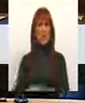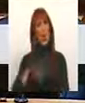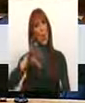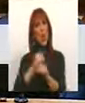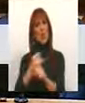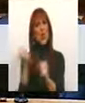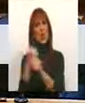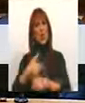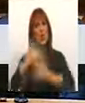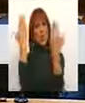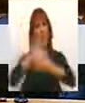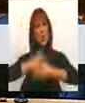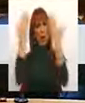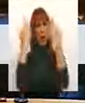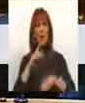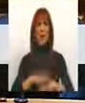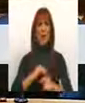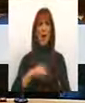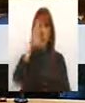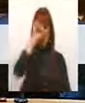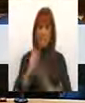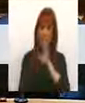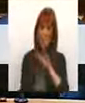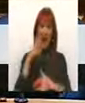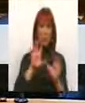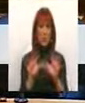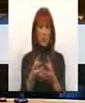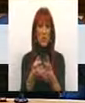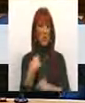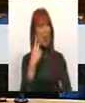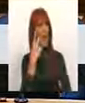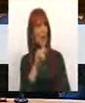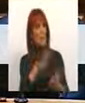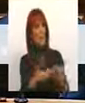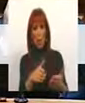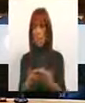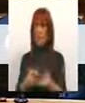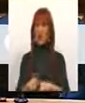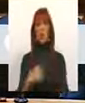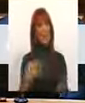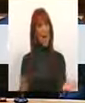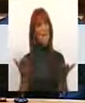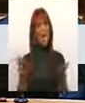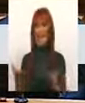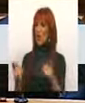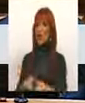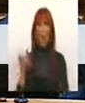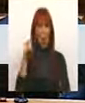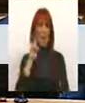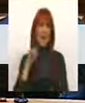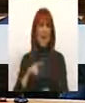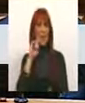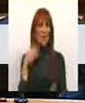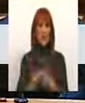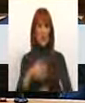outros atuam de dia e de noite. É por isso que o Governo deve criar estas bolsas, olhar para estas propostas como um incentivo. E se isso já valeu a pena para